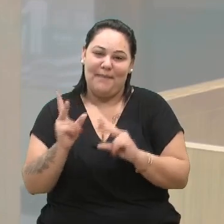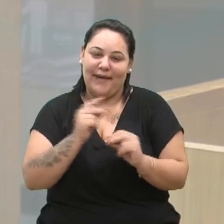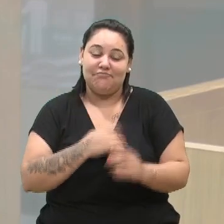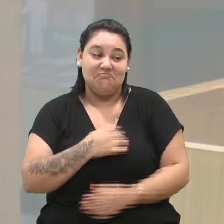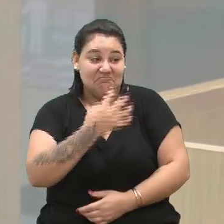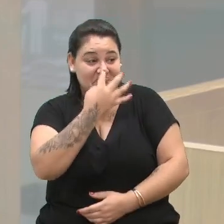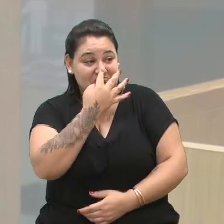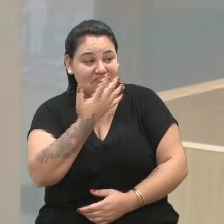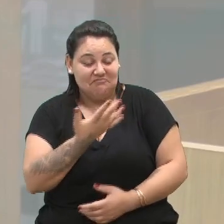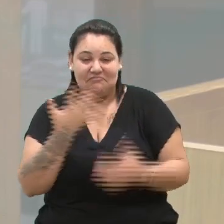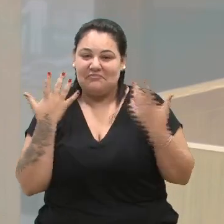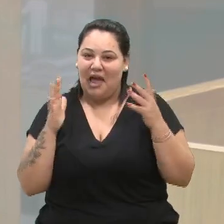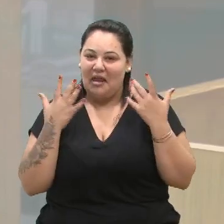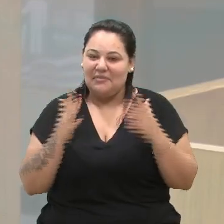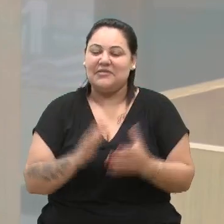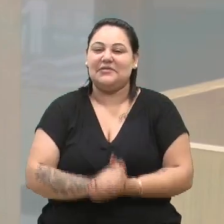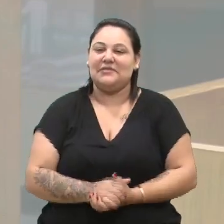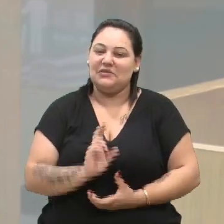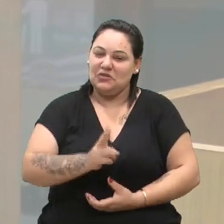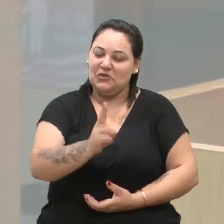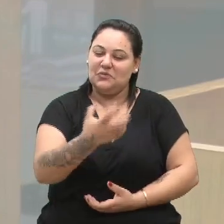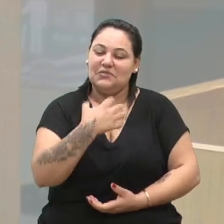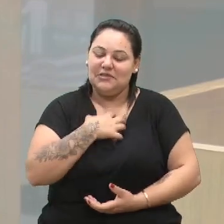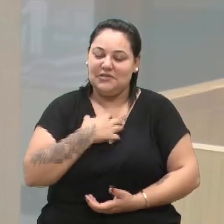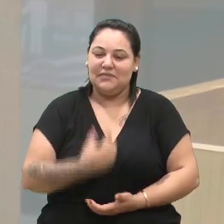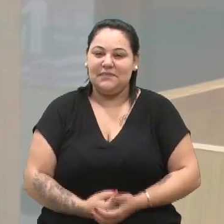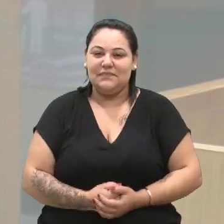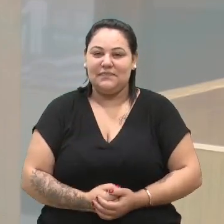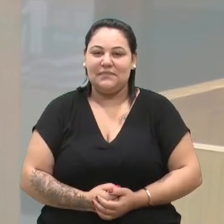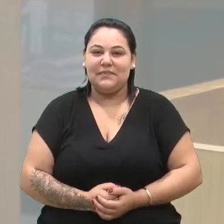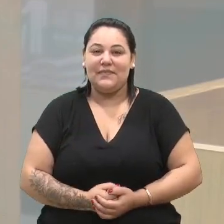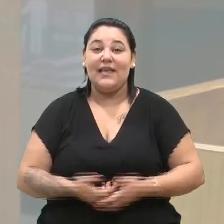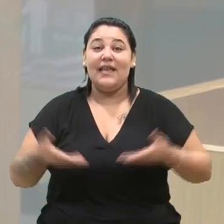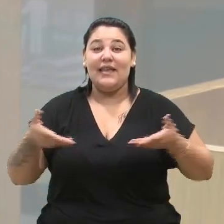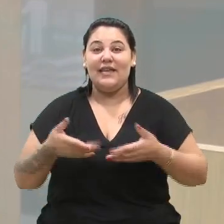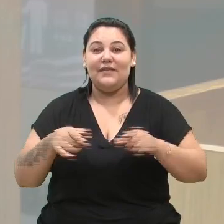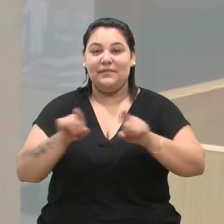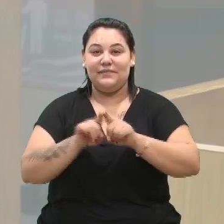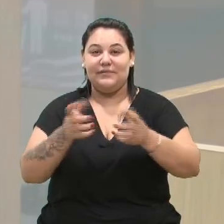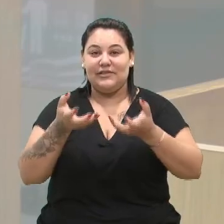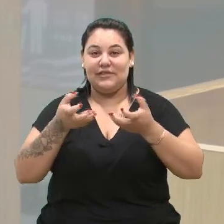atenção, parabéns, continua assim, tá, pessoal? E agora dizer também que